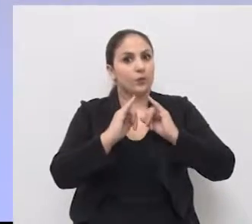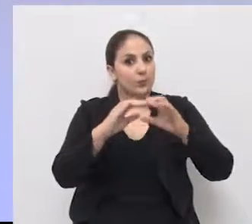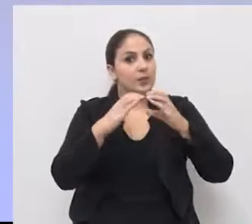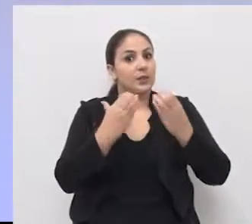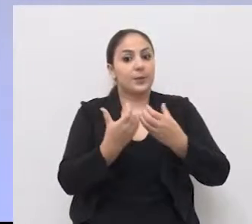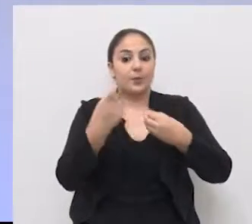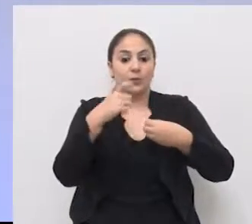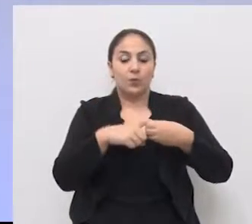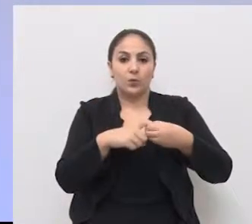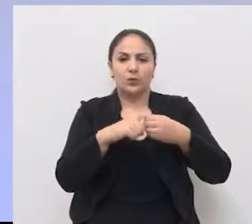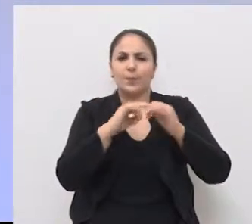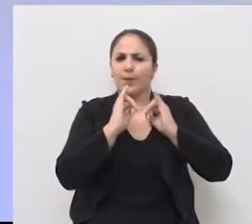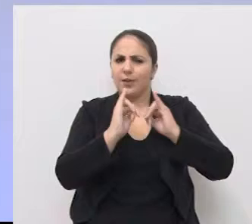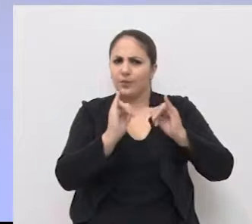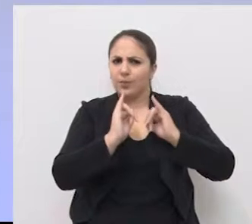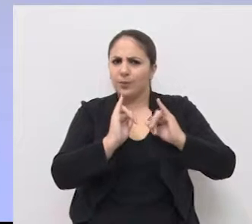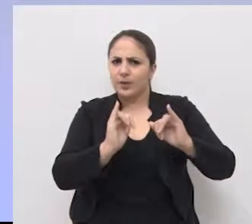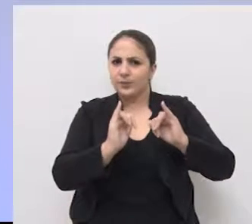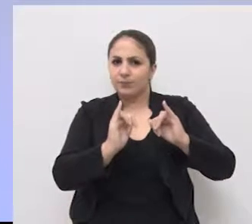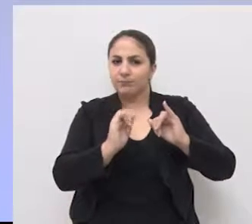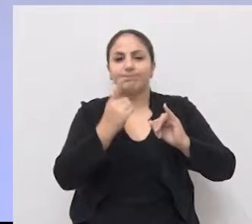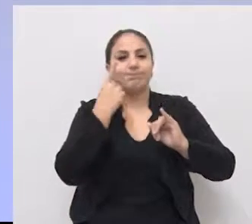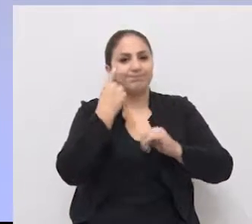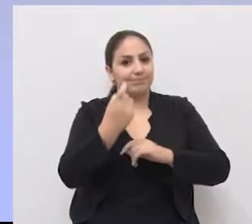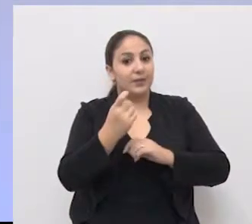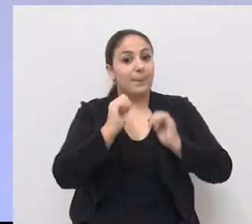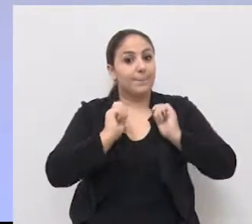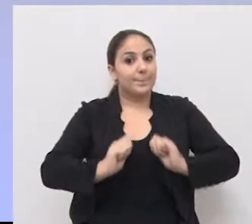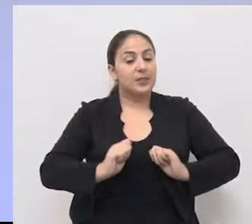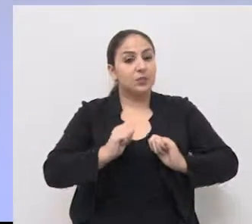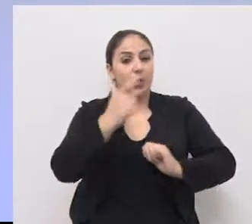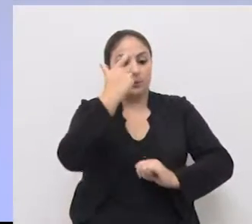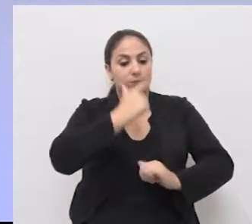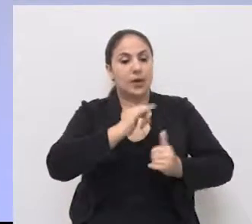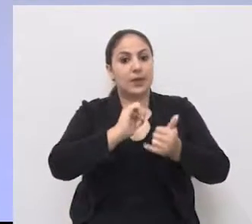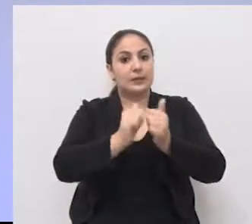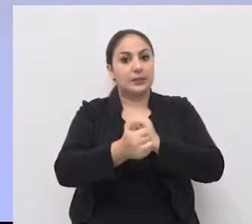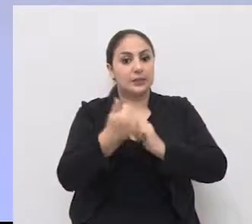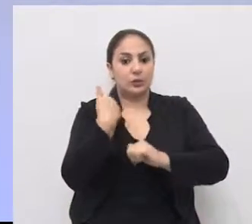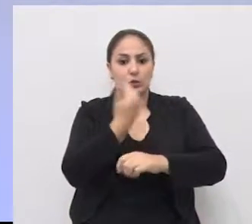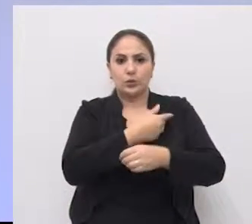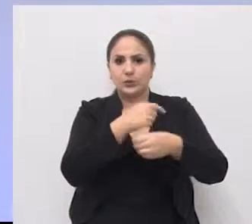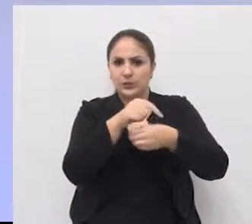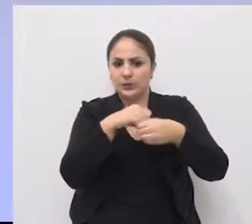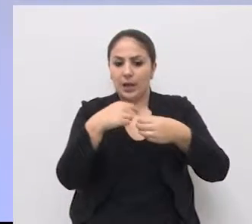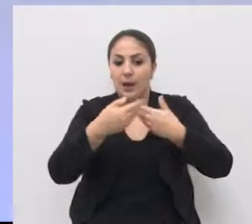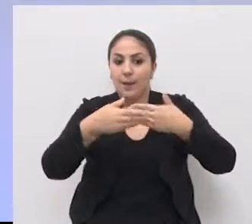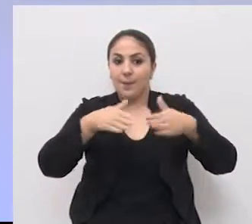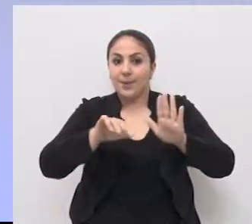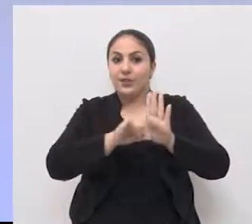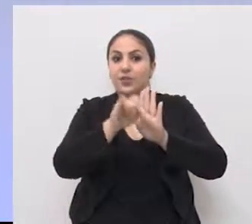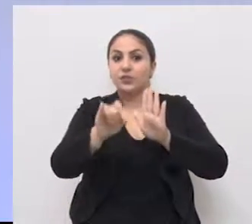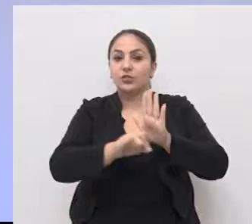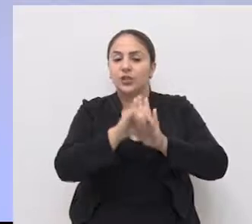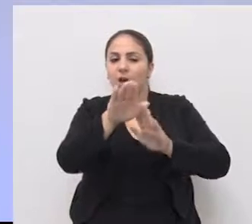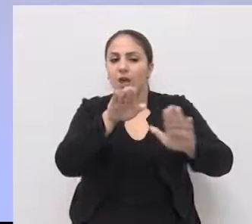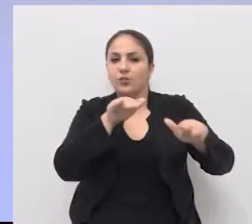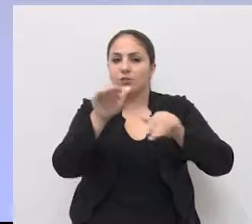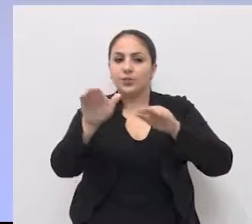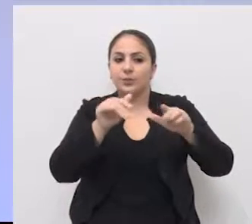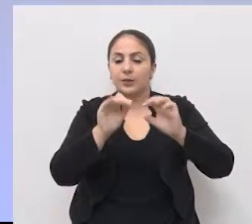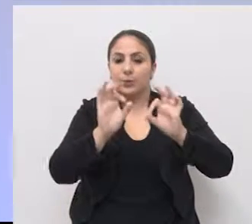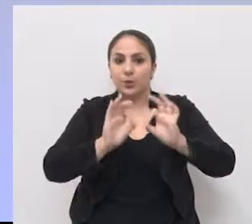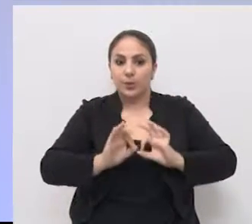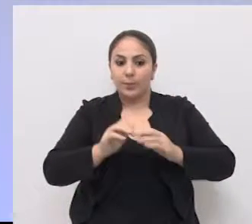O Jornal da Câmara retorna com uma informação que vai interessar os atletas de nossa cidade. Está aberto o edital